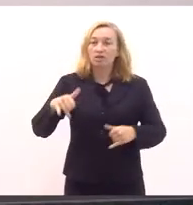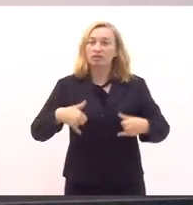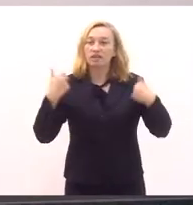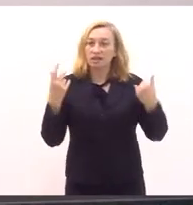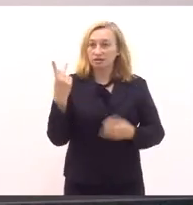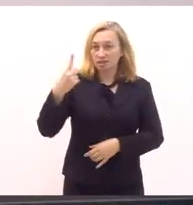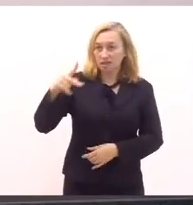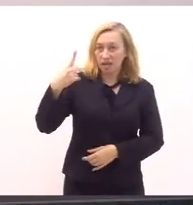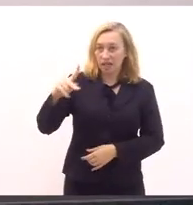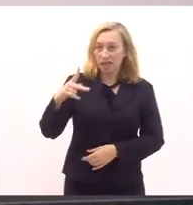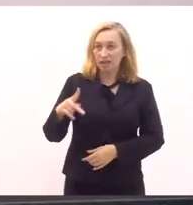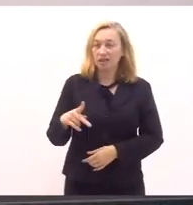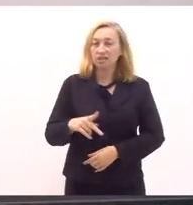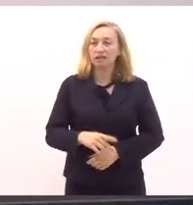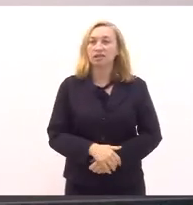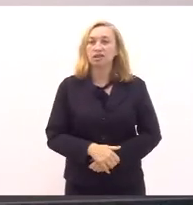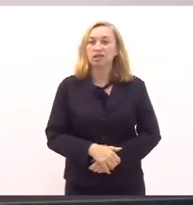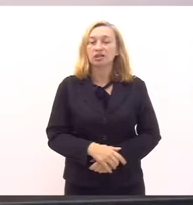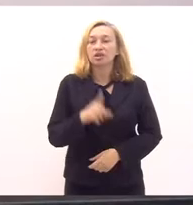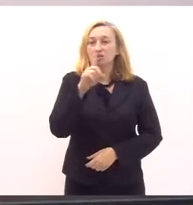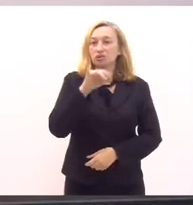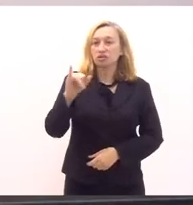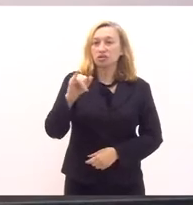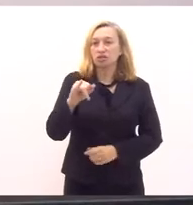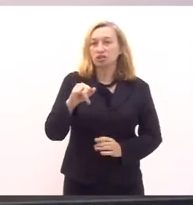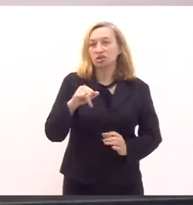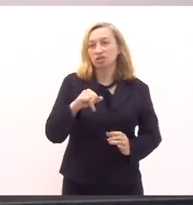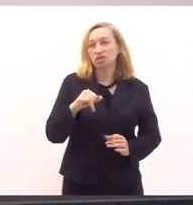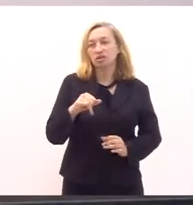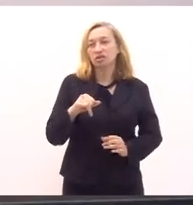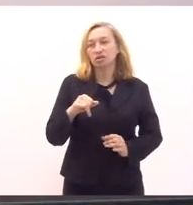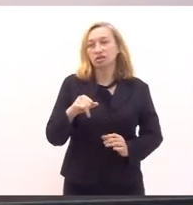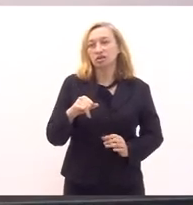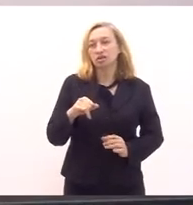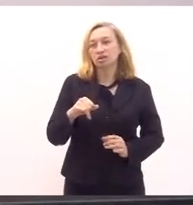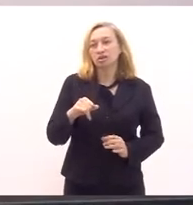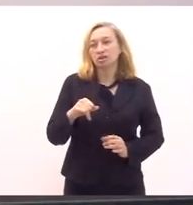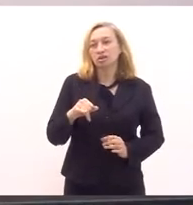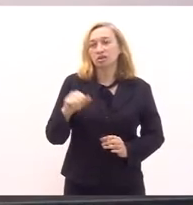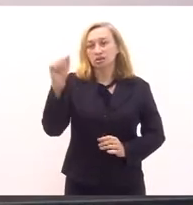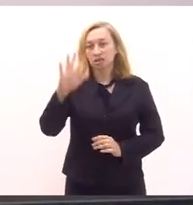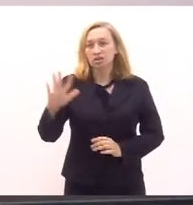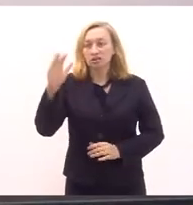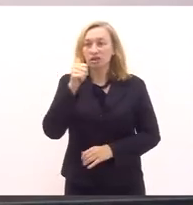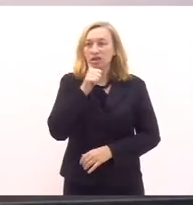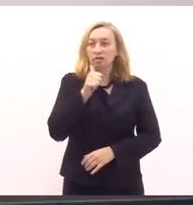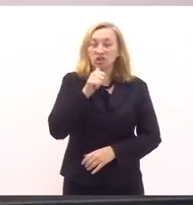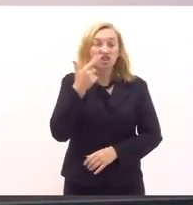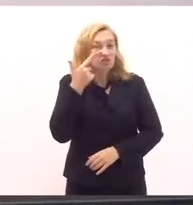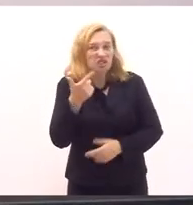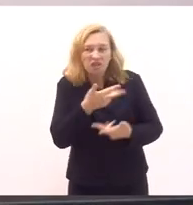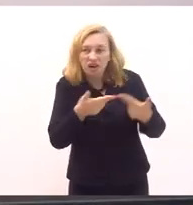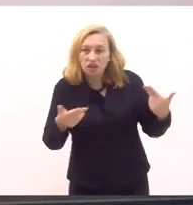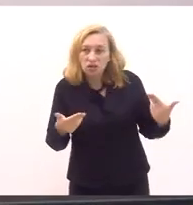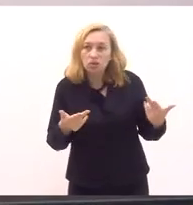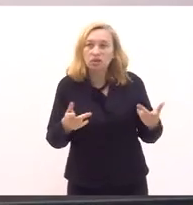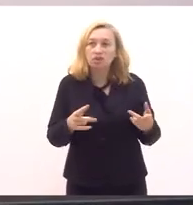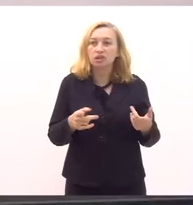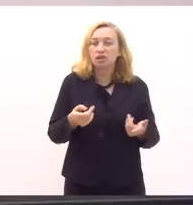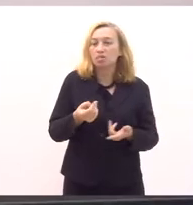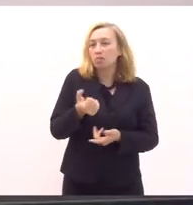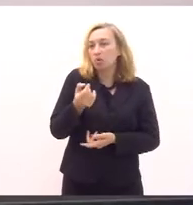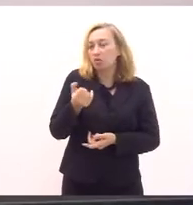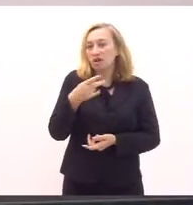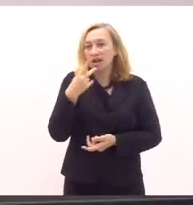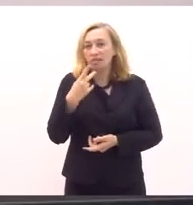aí sim foi criado o Dia Nacional da Mulher. E pouco se fala. Né? A gente vê muita coisa em cima do Dia Internacional, uhum. E